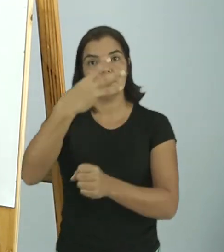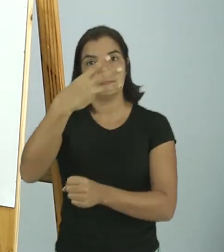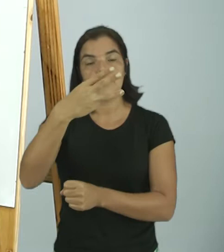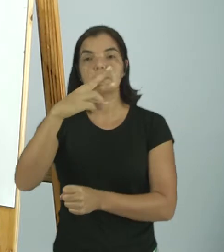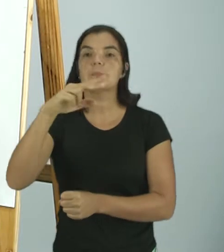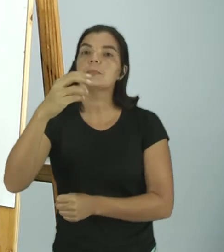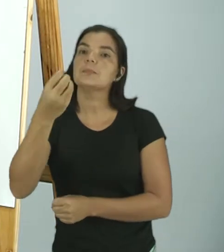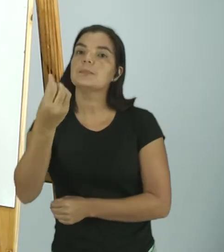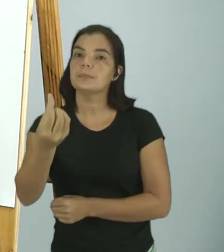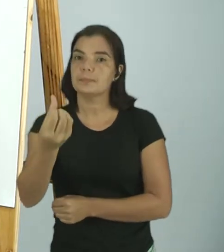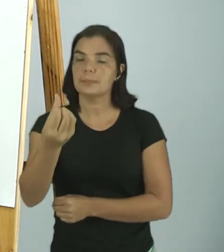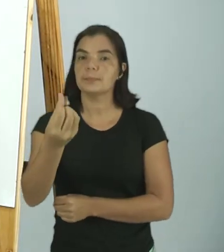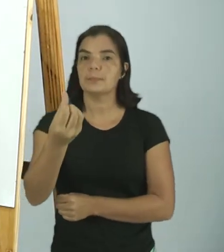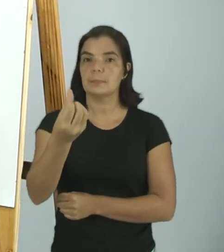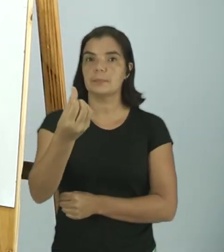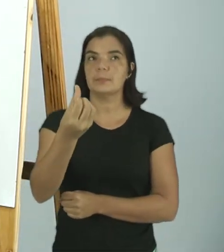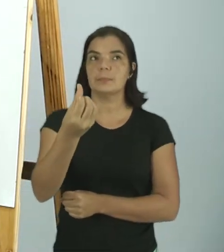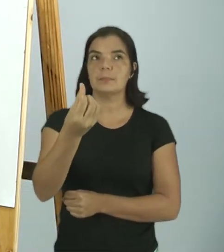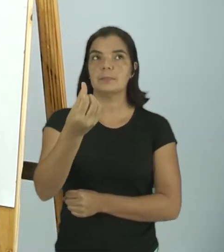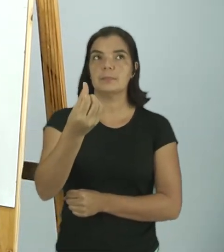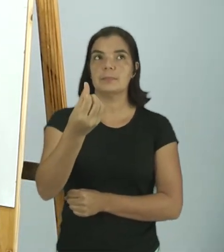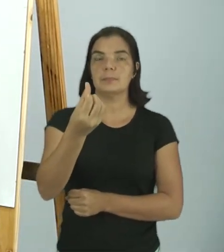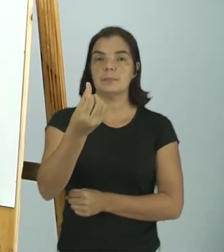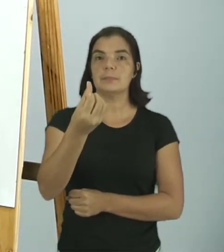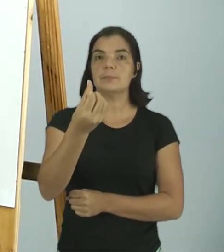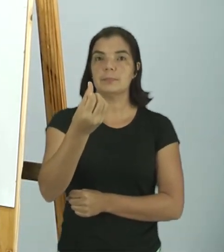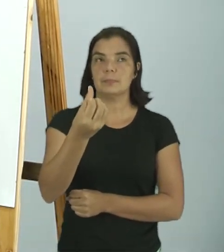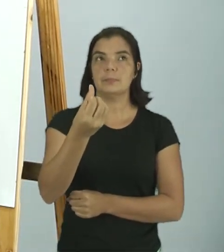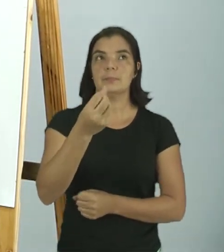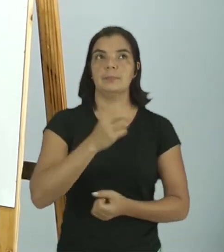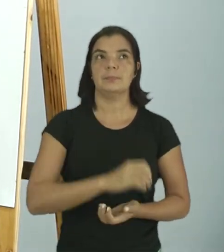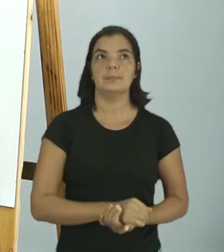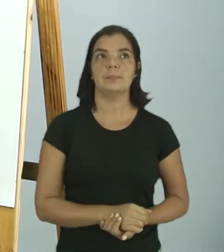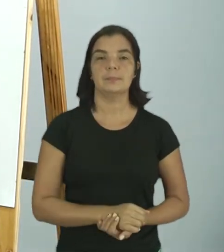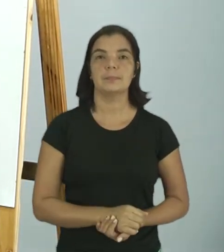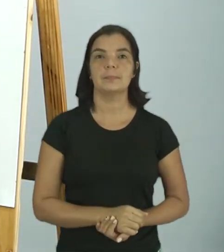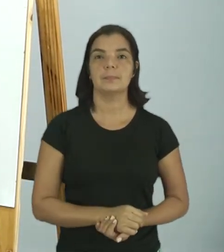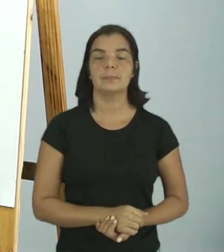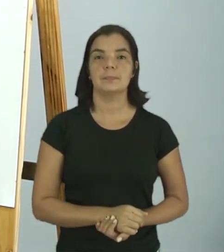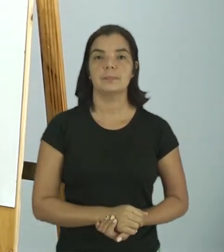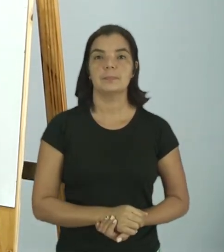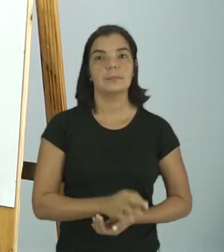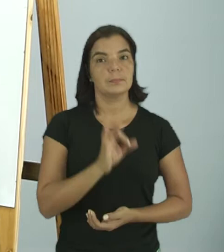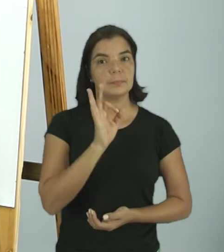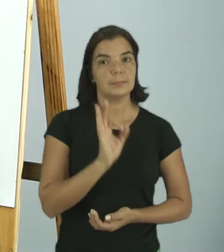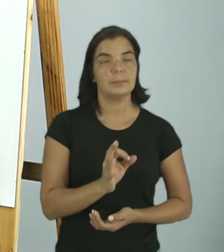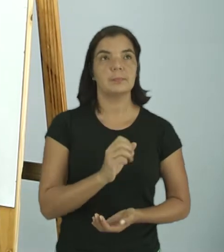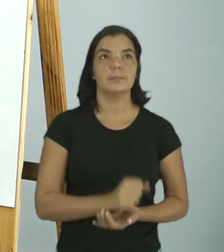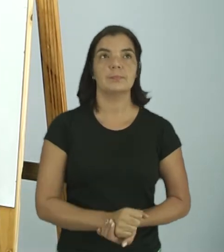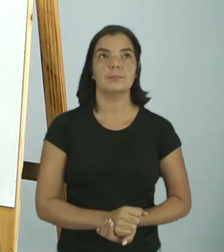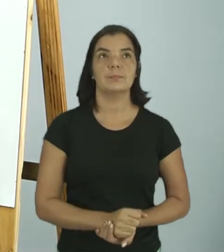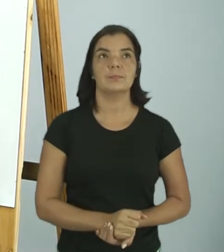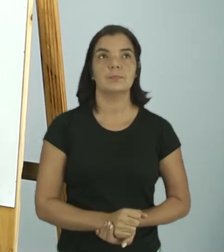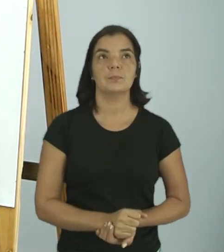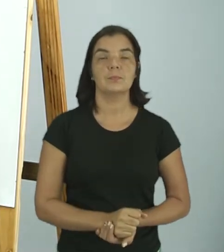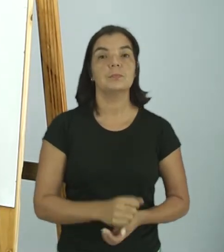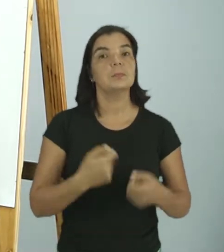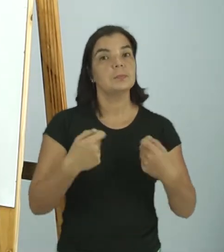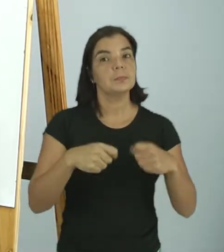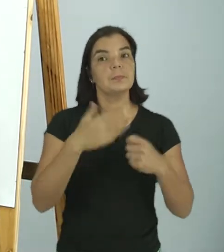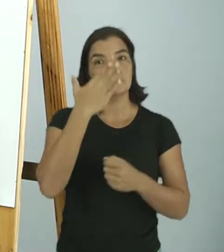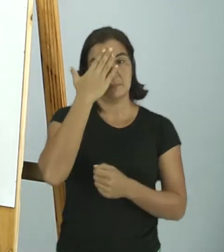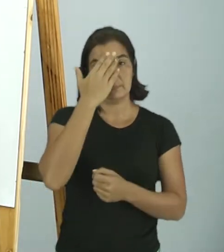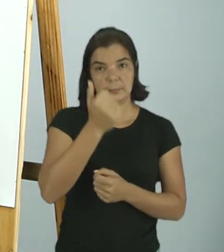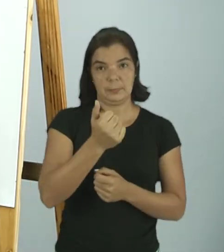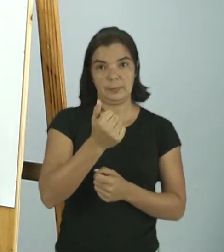6 certo Olha só três mais três vai dar 6:00 certinho então eu preciso